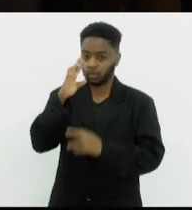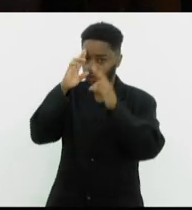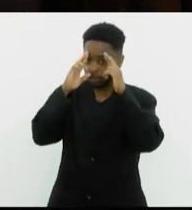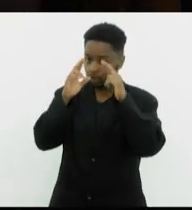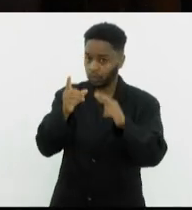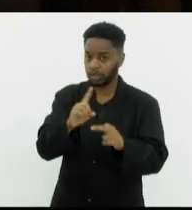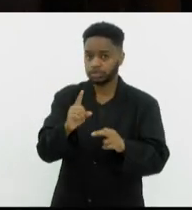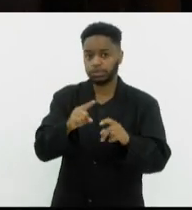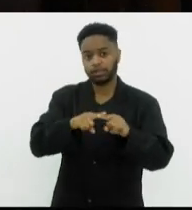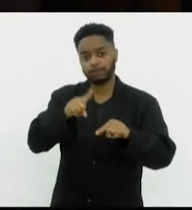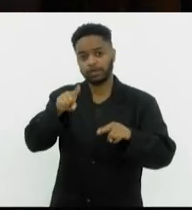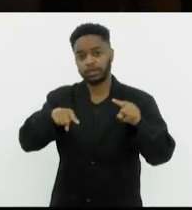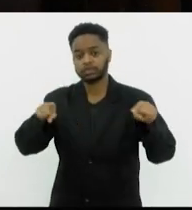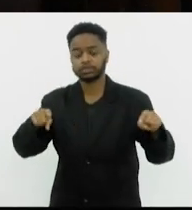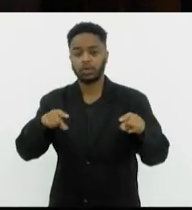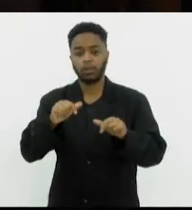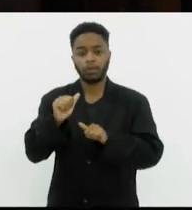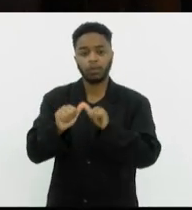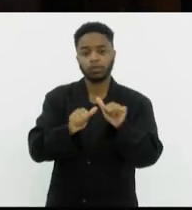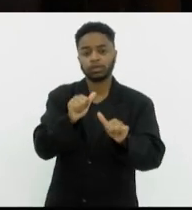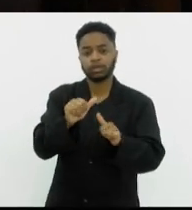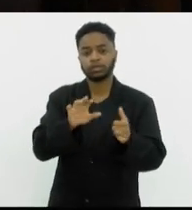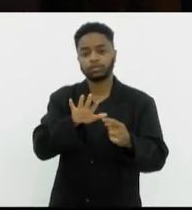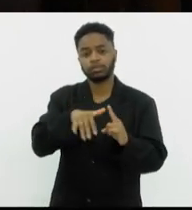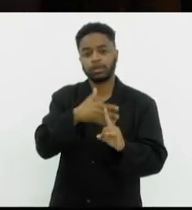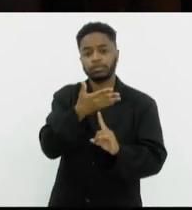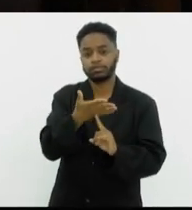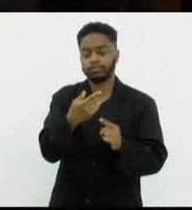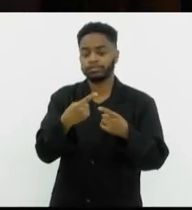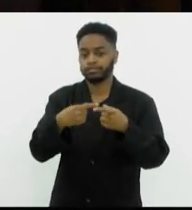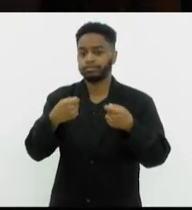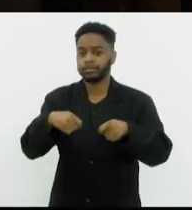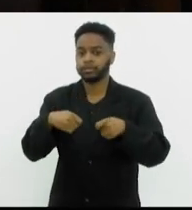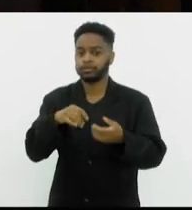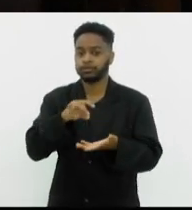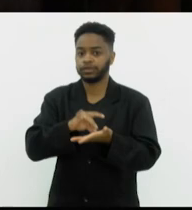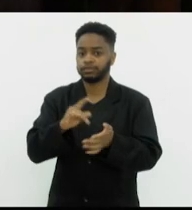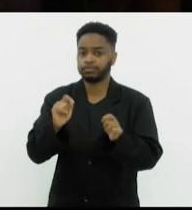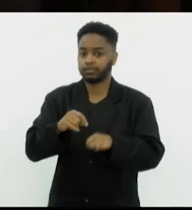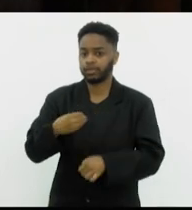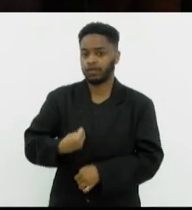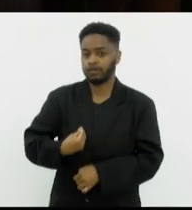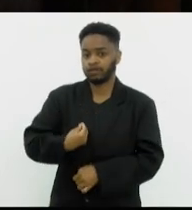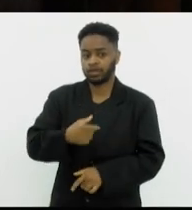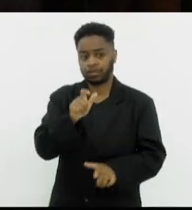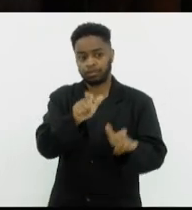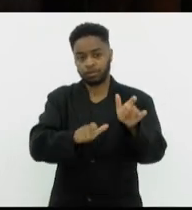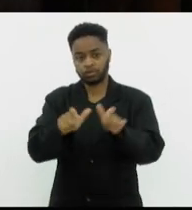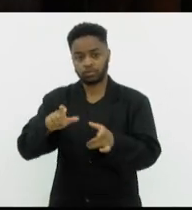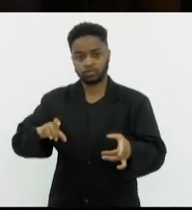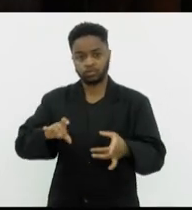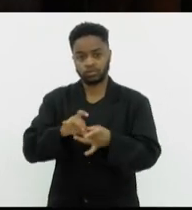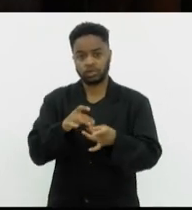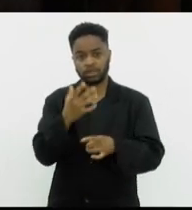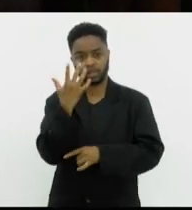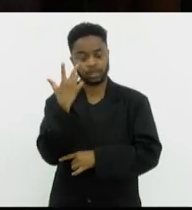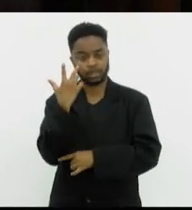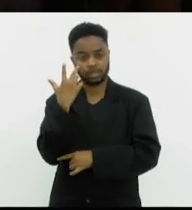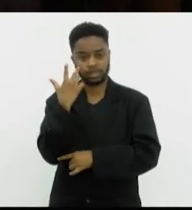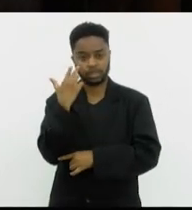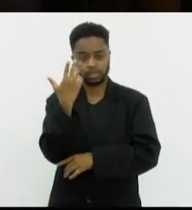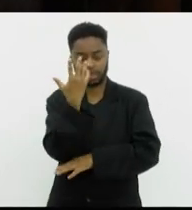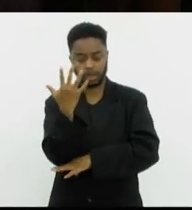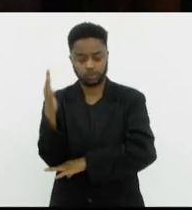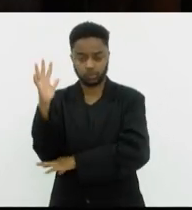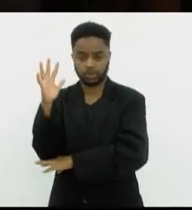variáveis ambientais que são necessárias para a convivência dos seres humanos com a natureza.